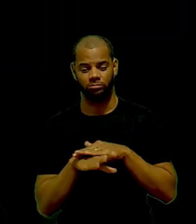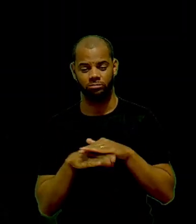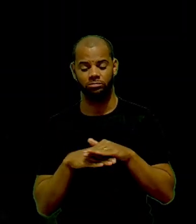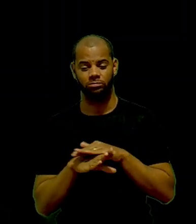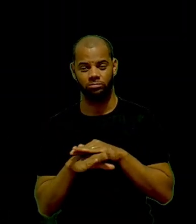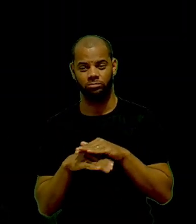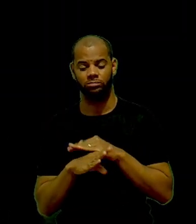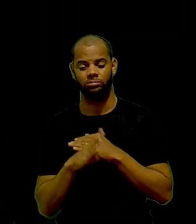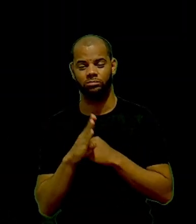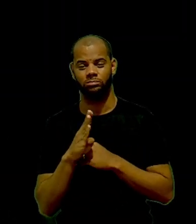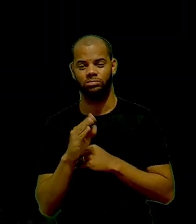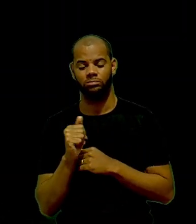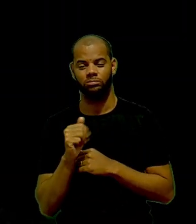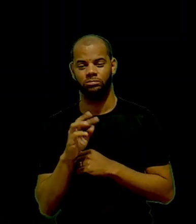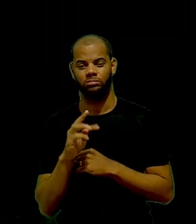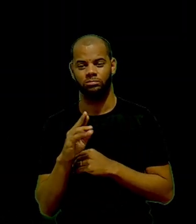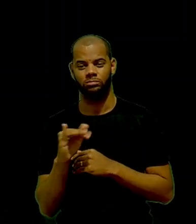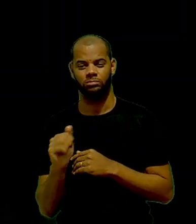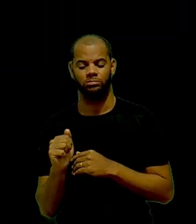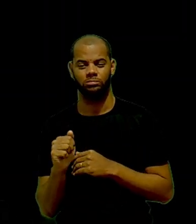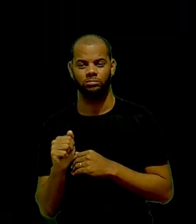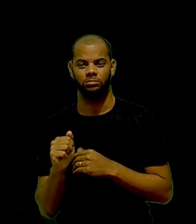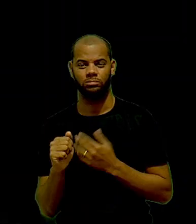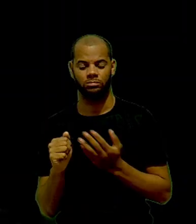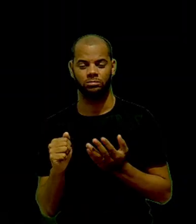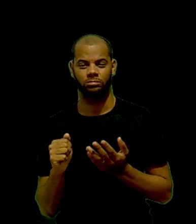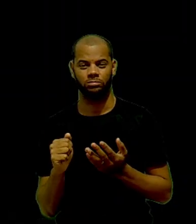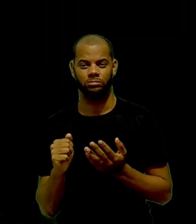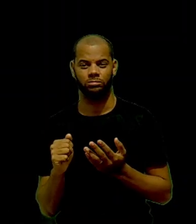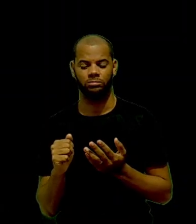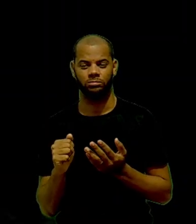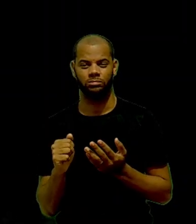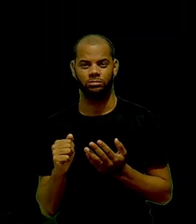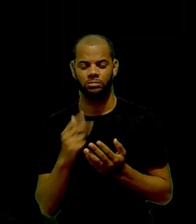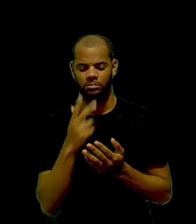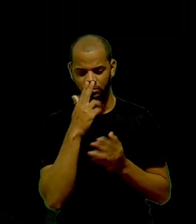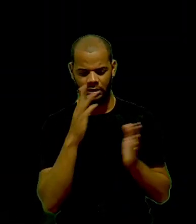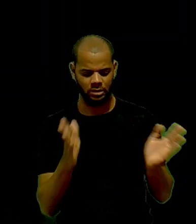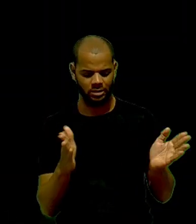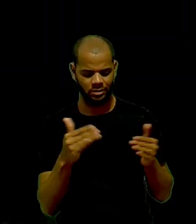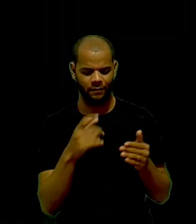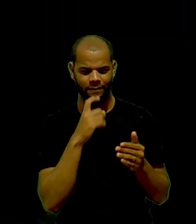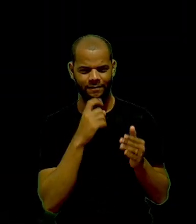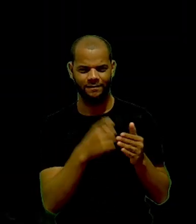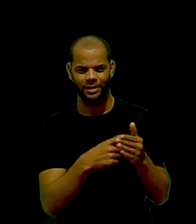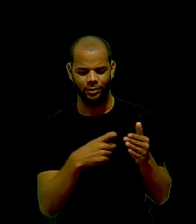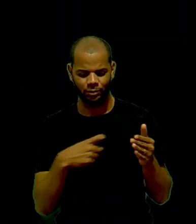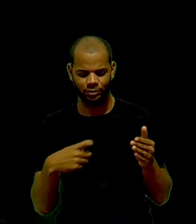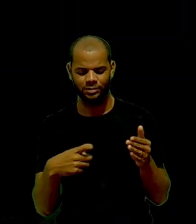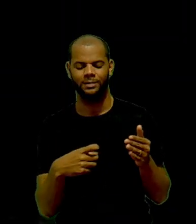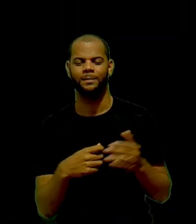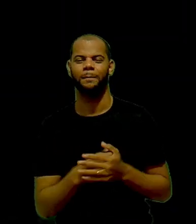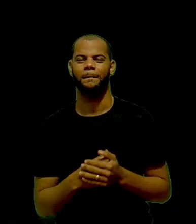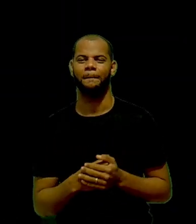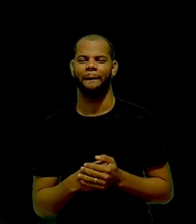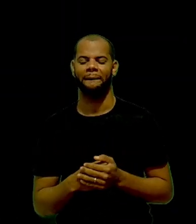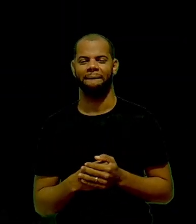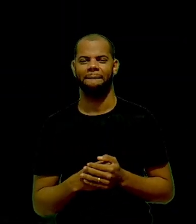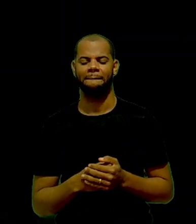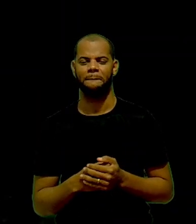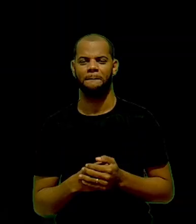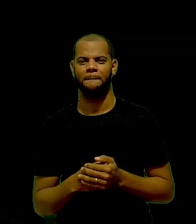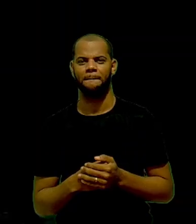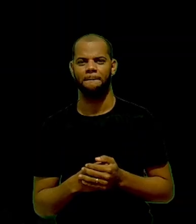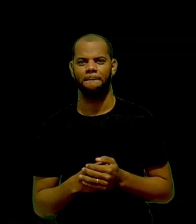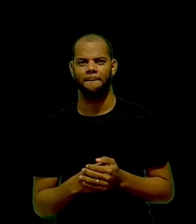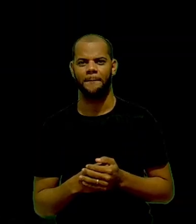energia em baterias para instalar nas casas. Parece um freezerzinho horizontal, tá? Então, na